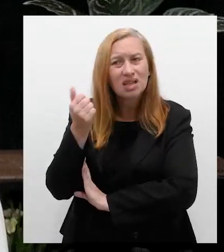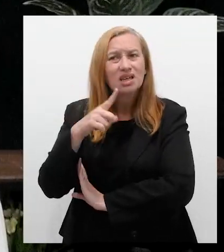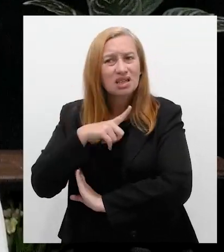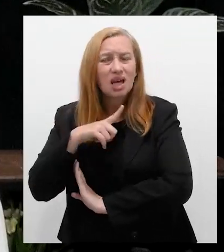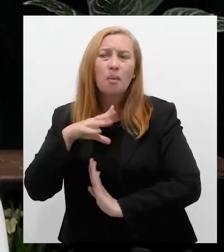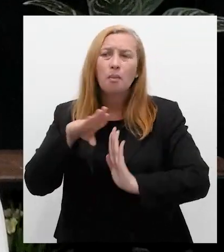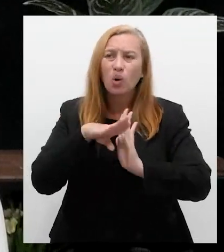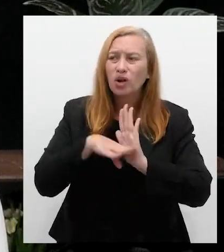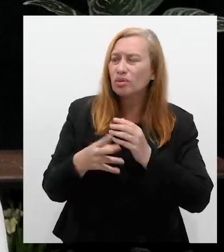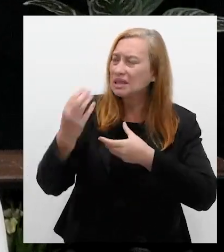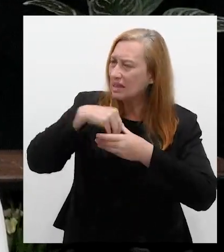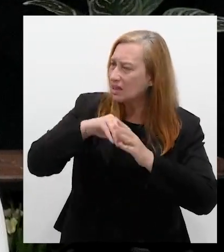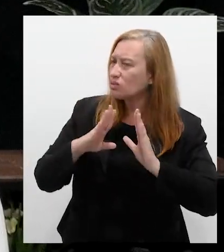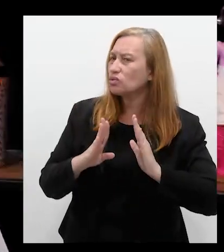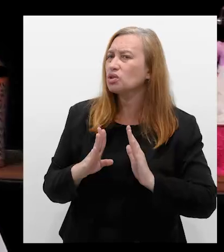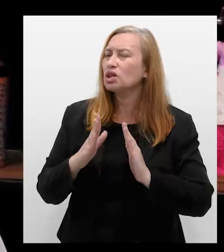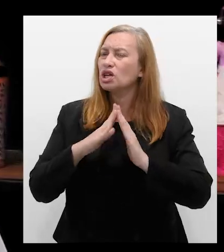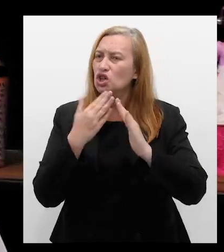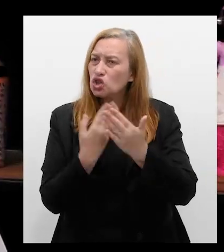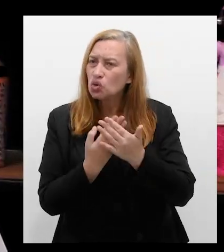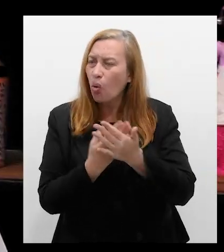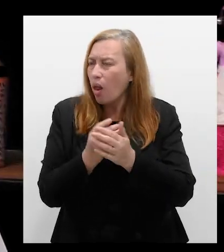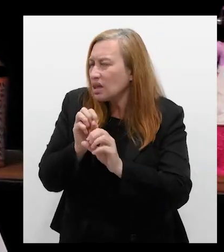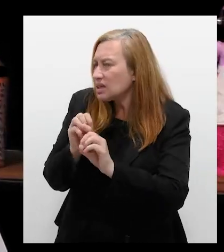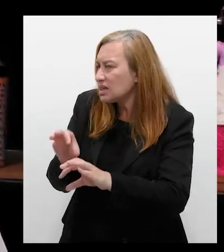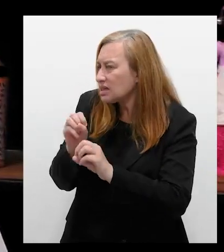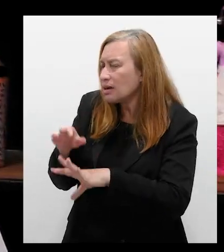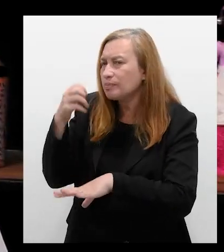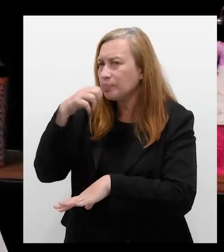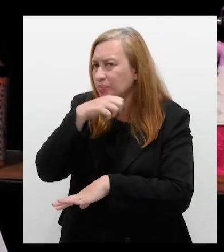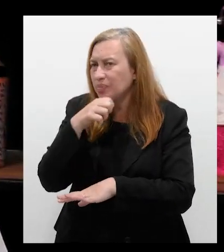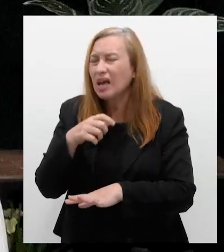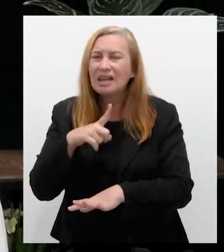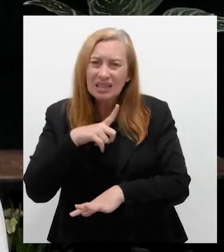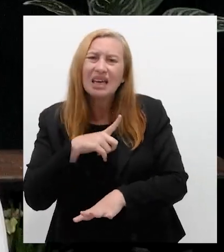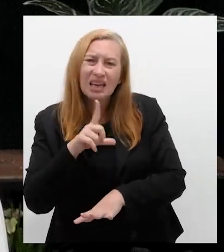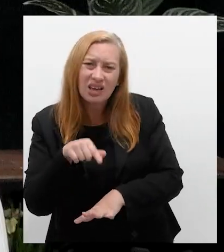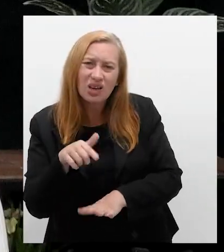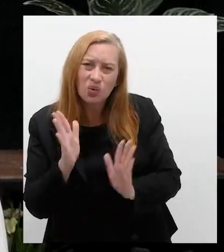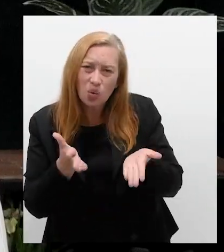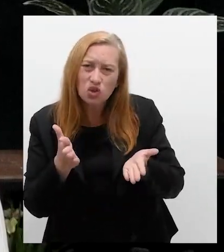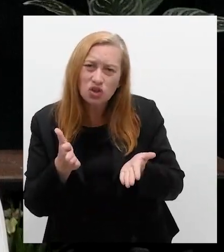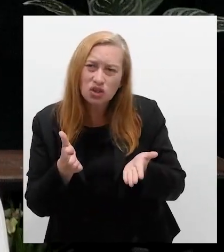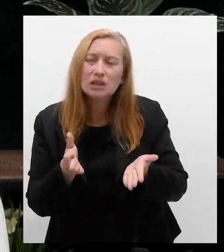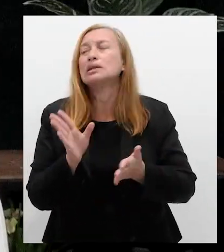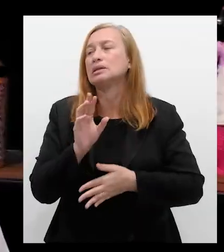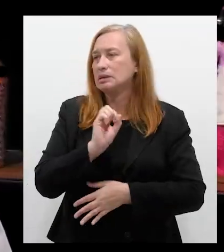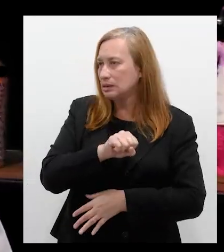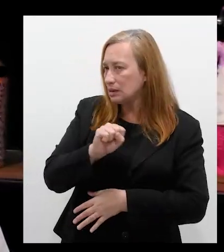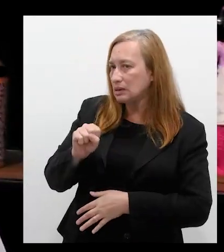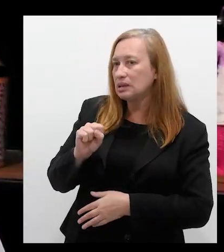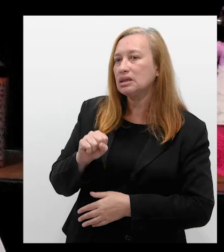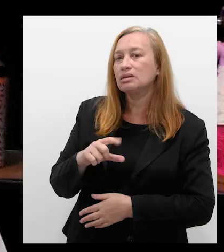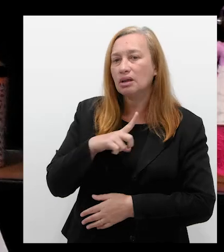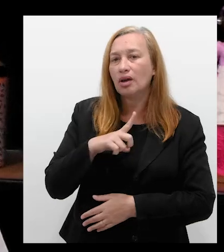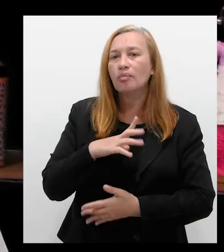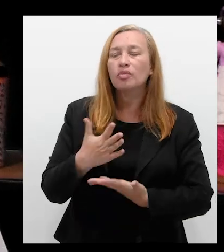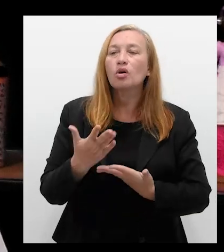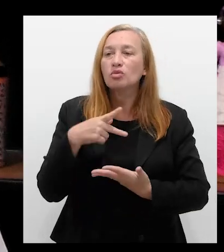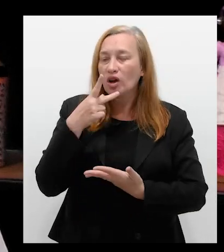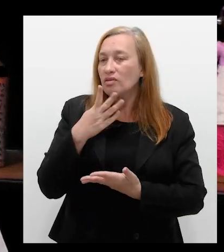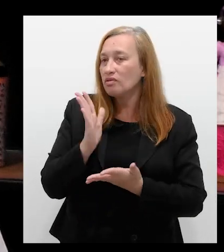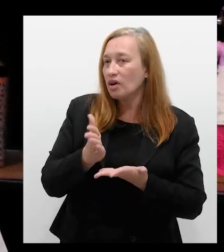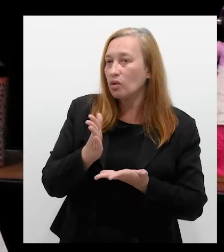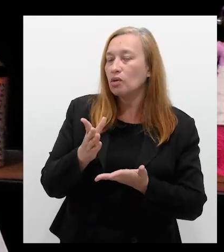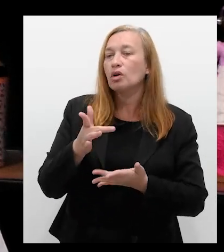tem programas, né, dentro de escolas que vão ensinar a criança a escovar dente. Ainda existe isso em escola? Existe. Como a gente